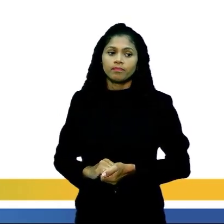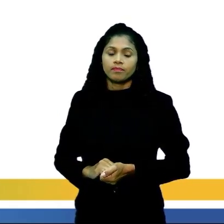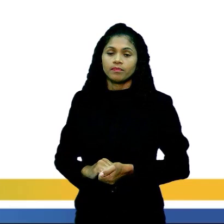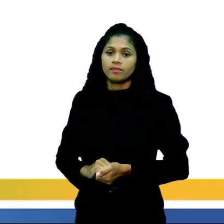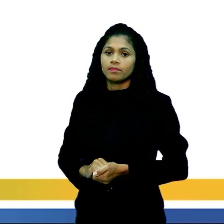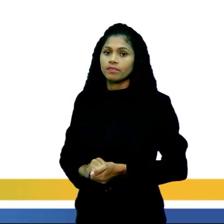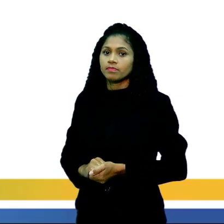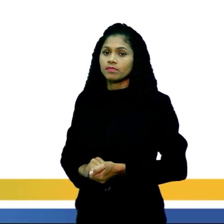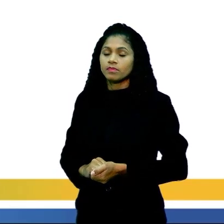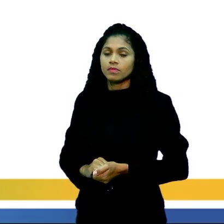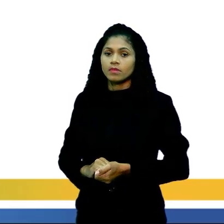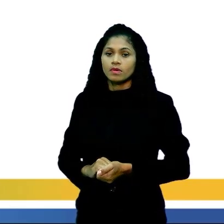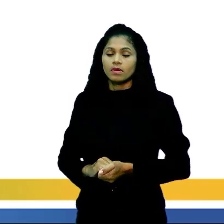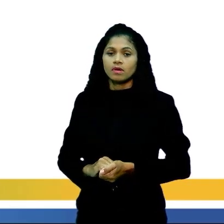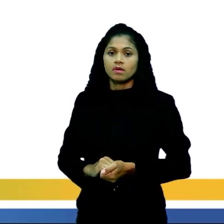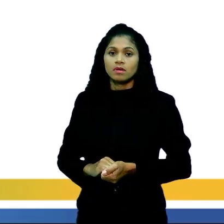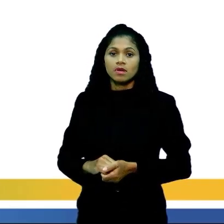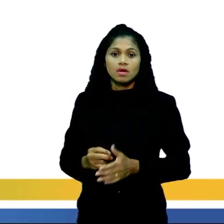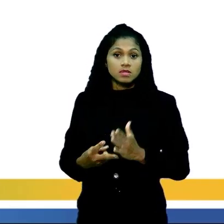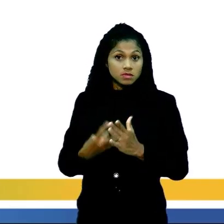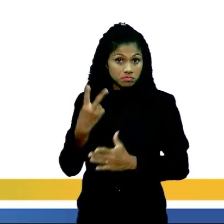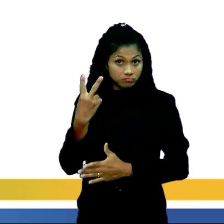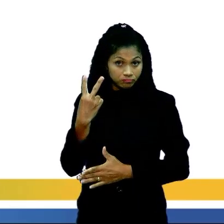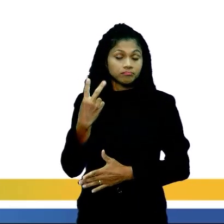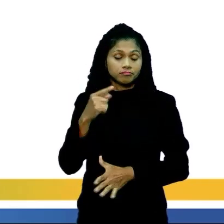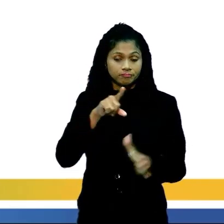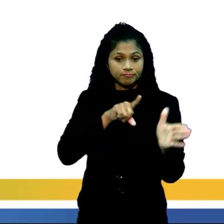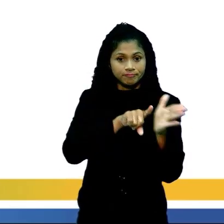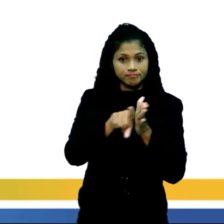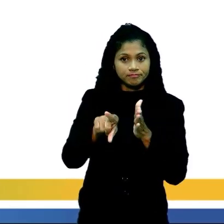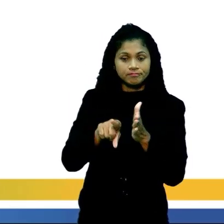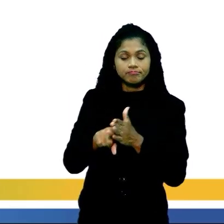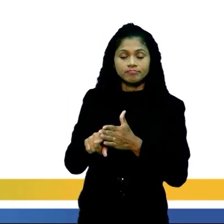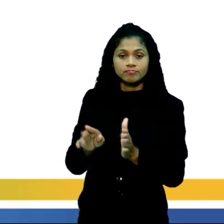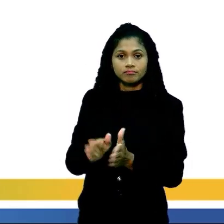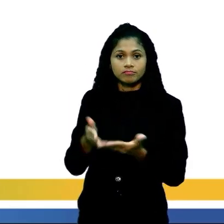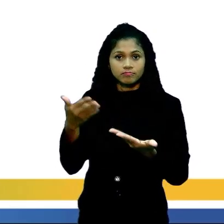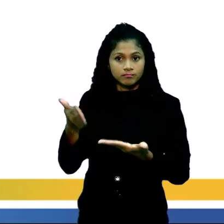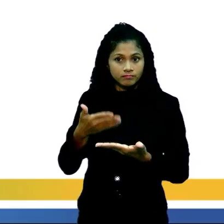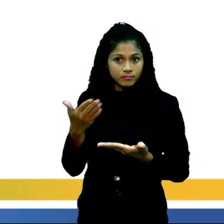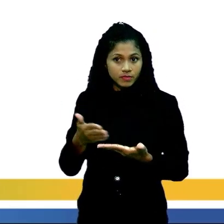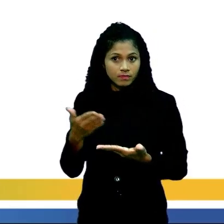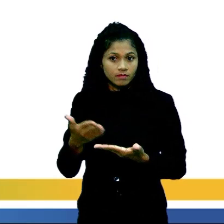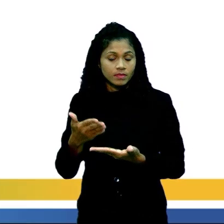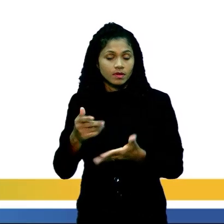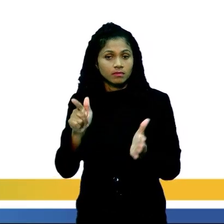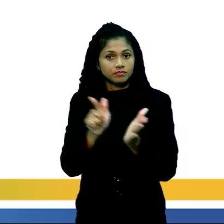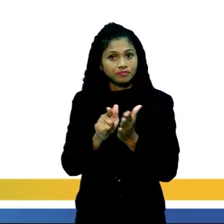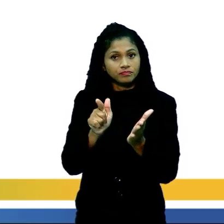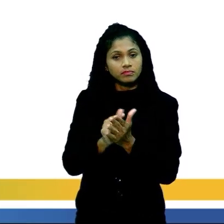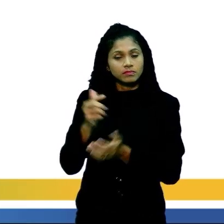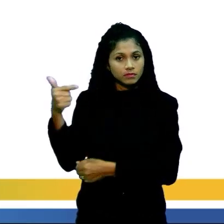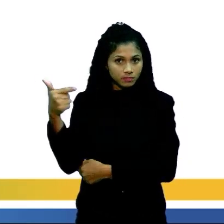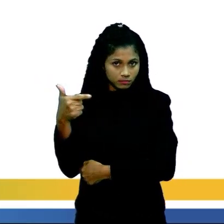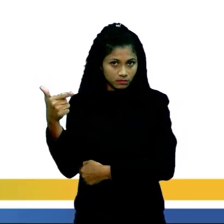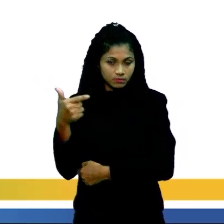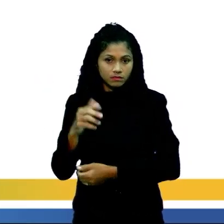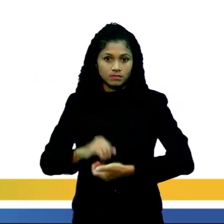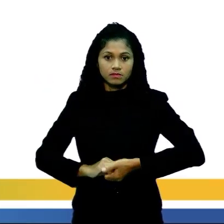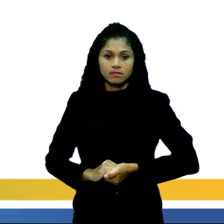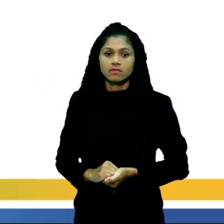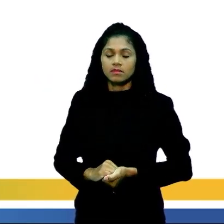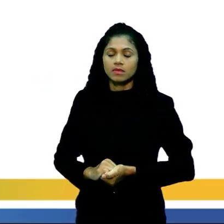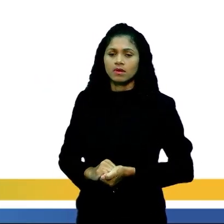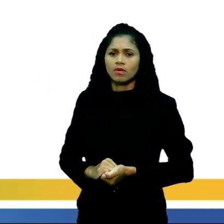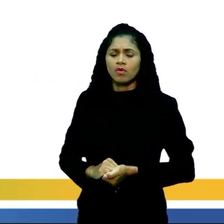Vejamos aí uma segunda questão. Ela está no livro do primeiro ano, a prova Enem, página 22.